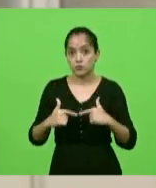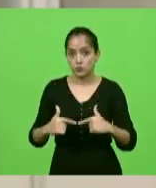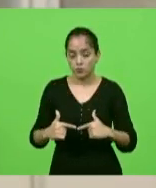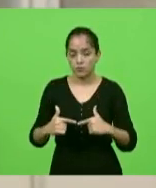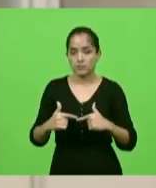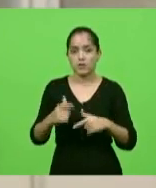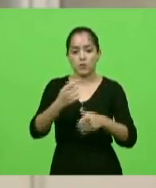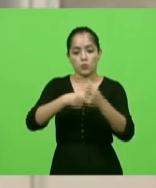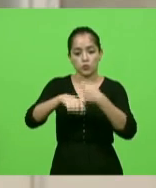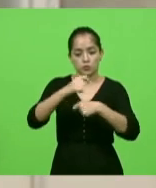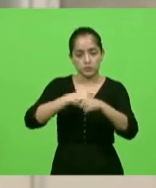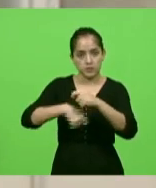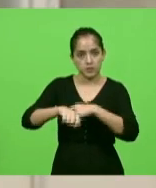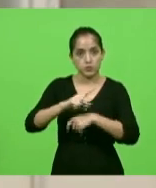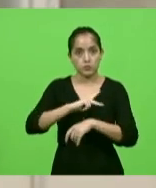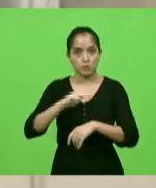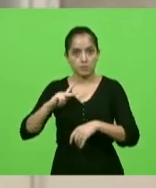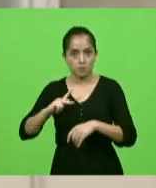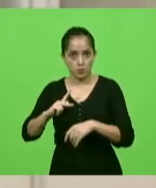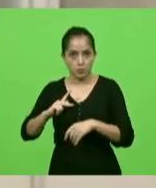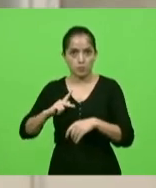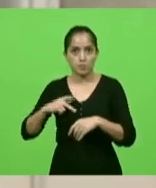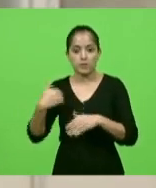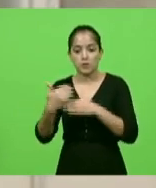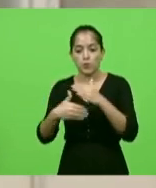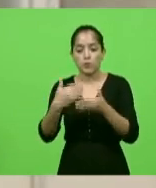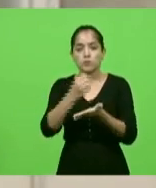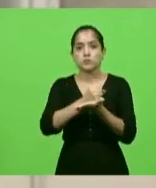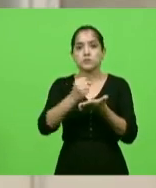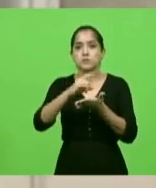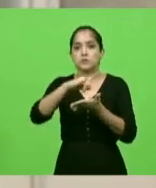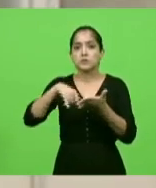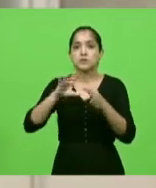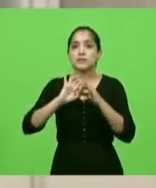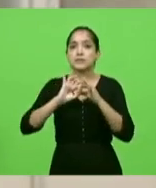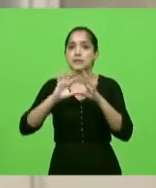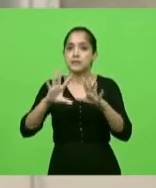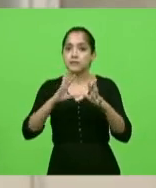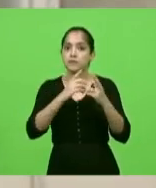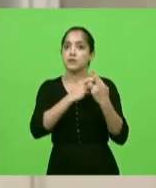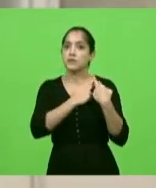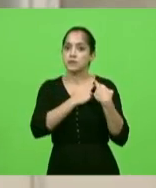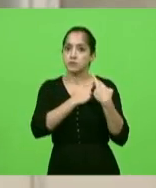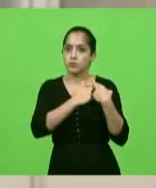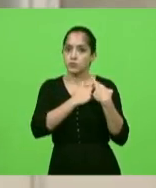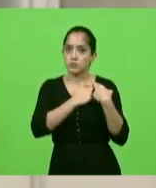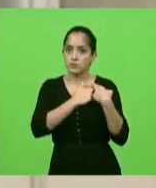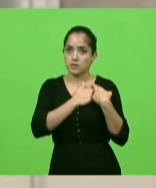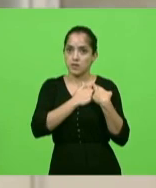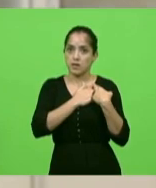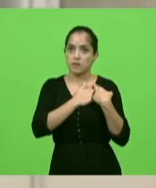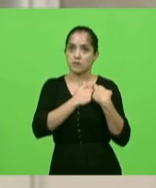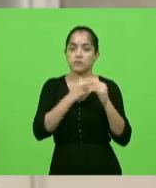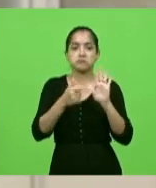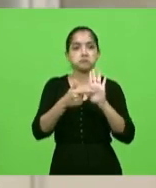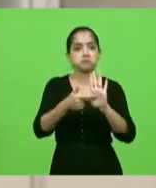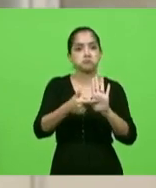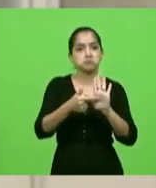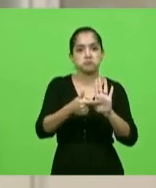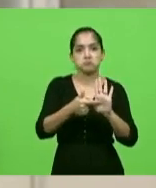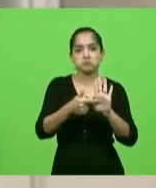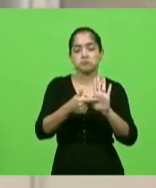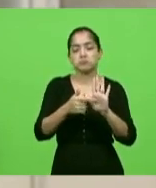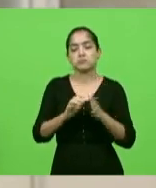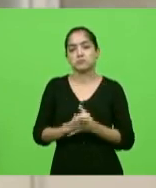que o administrador público conduza as contratações de maneira livre e responsável e sem prestar contas